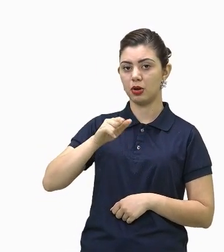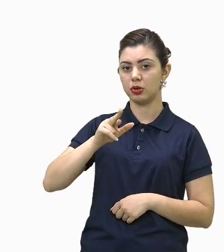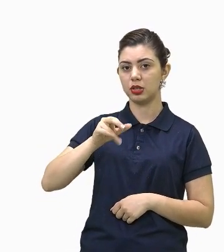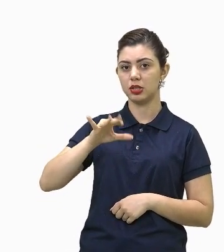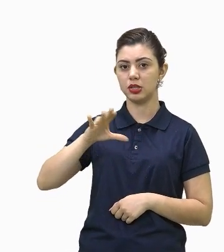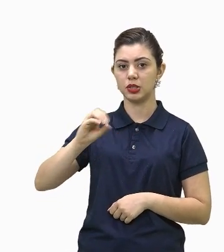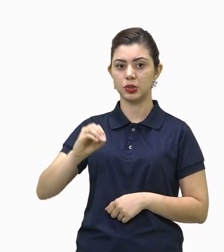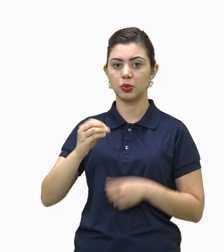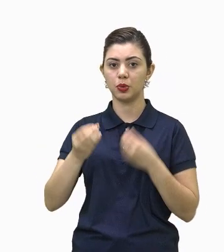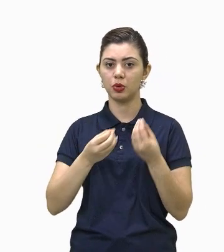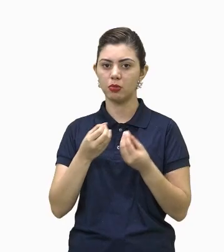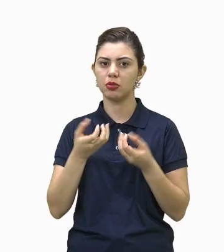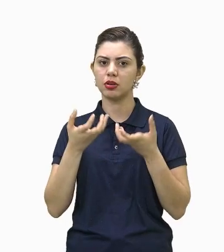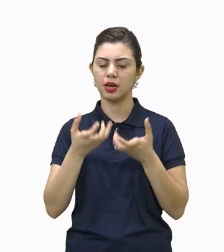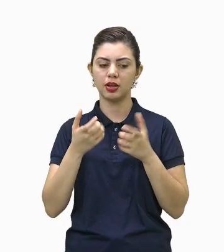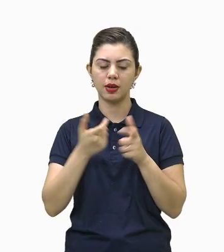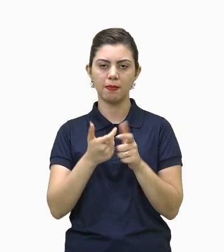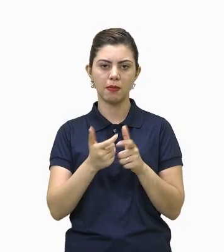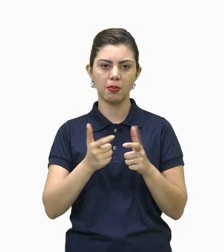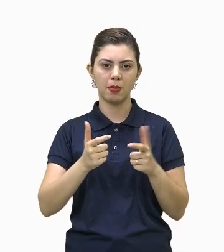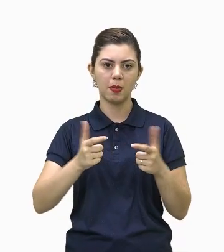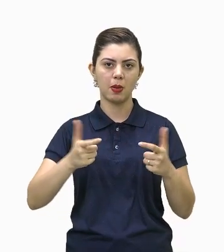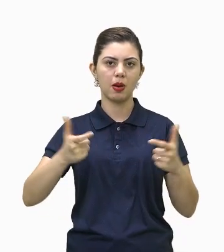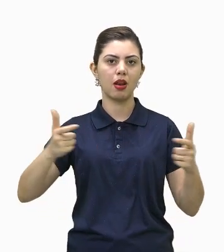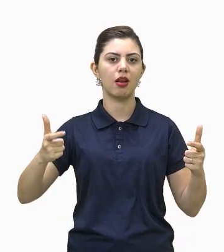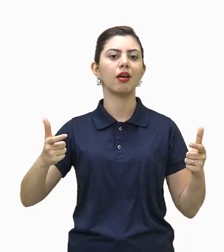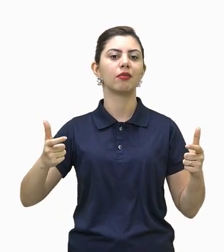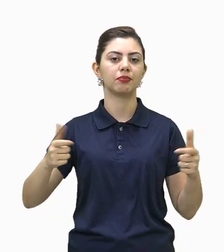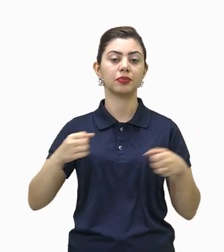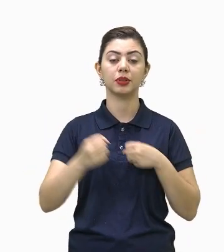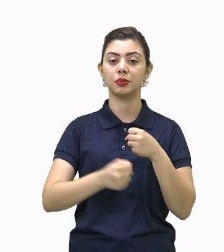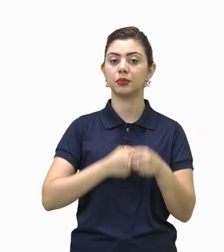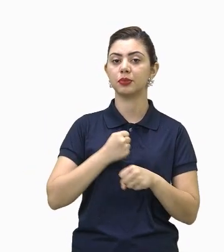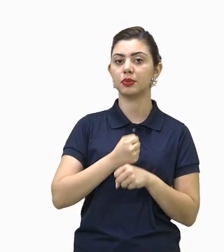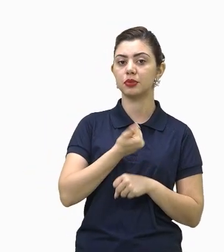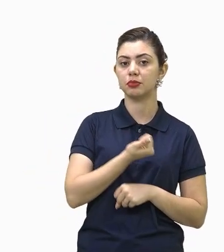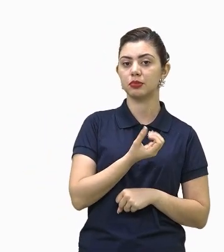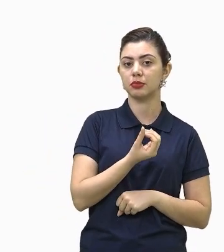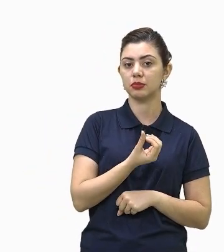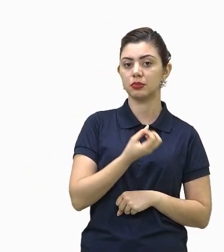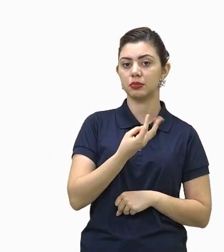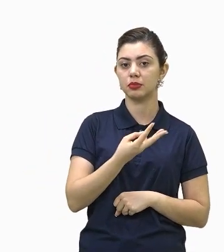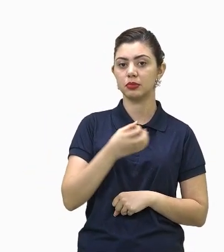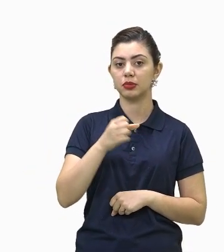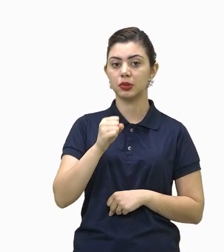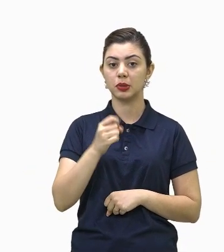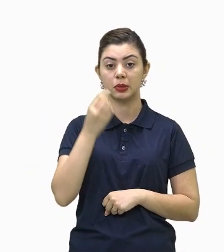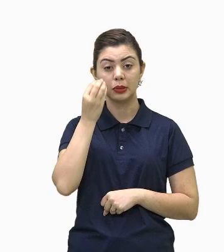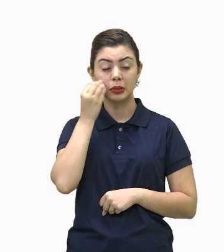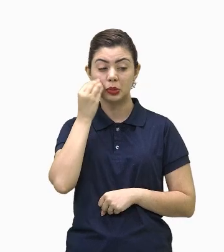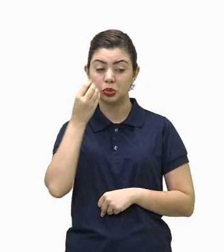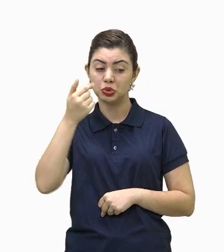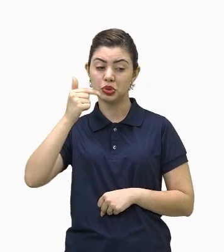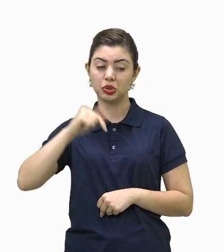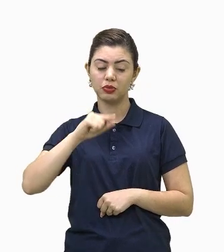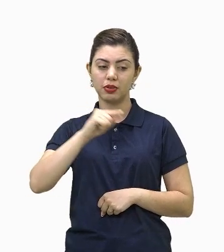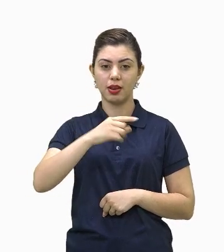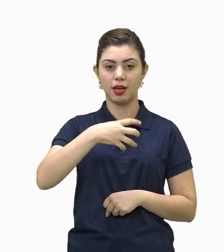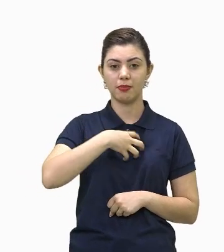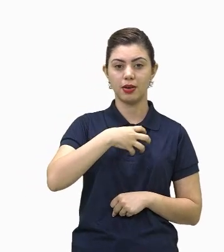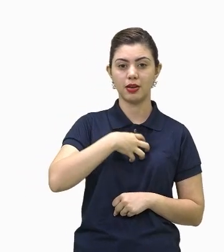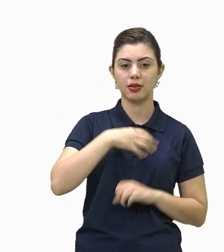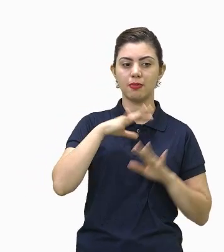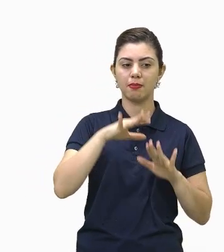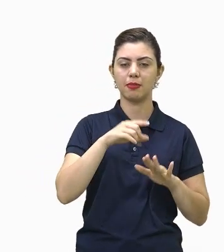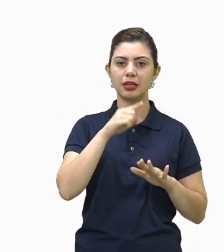deixou de ampliar suas conquistas territoriais e, em 1638, tentou conquistar a Bahia, que